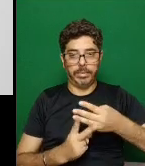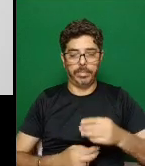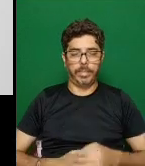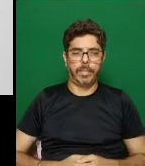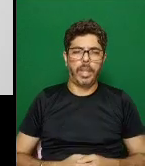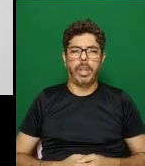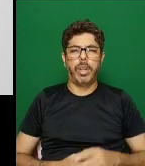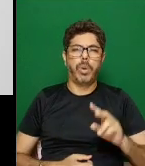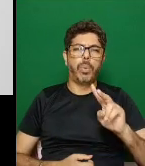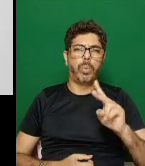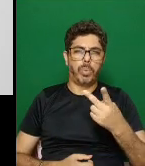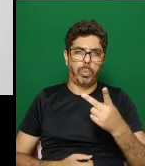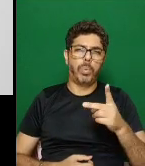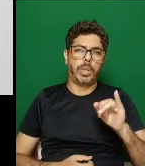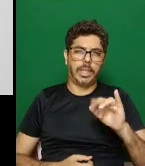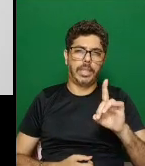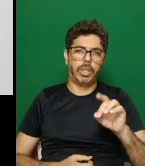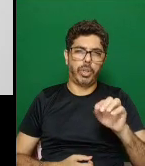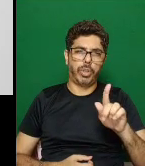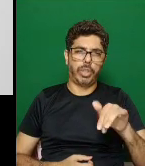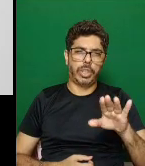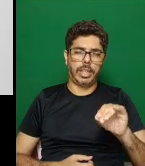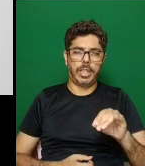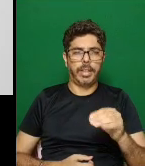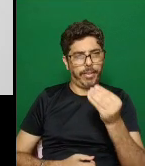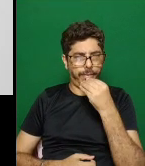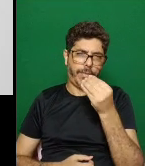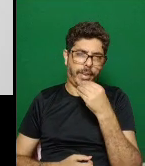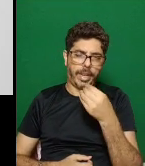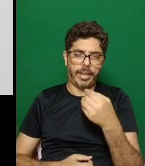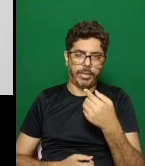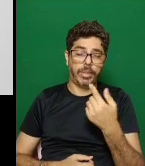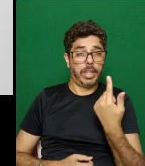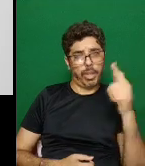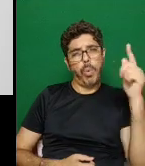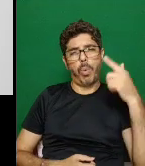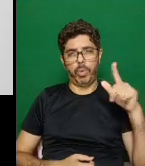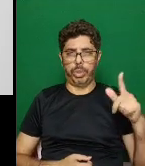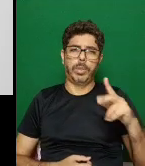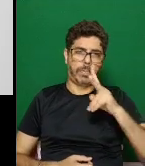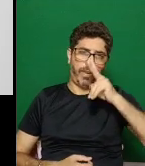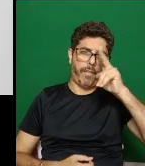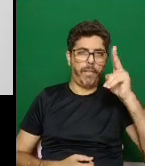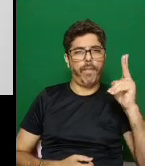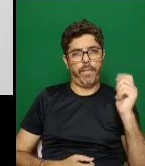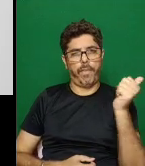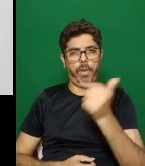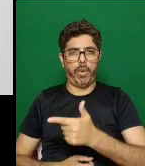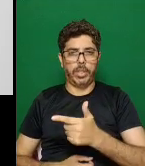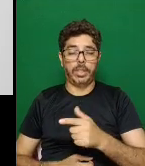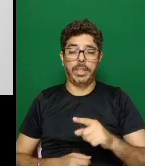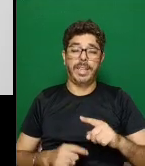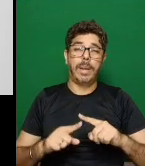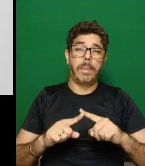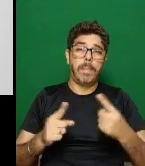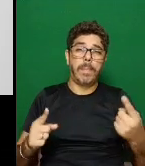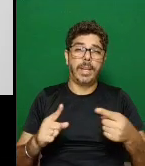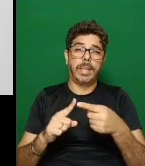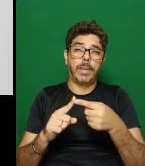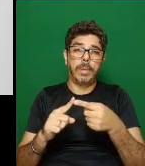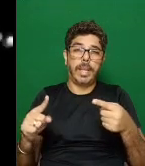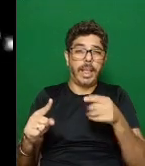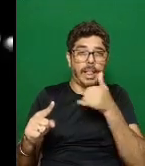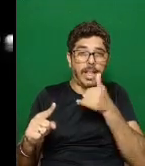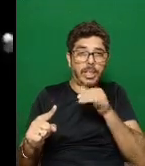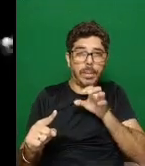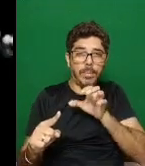em comparação com outras ligações químicas, como a ligação covalente ou a ligação iônica. Por isso, ela pode ser rompida com uma pequena energia